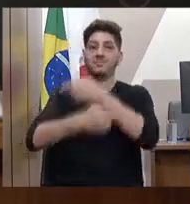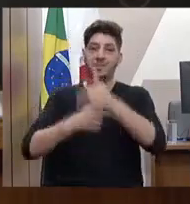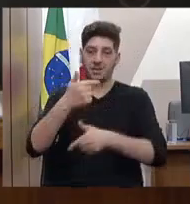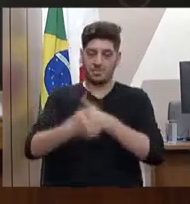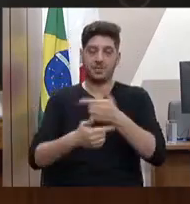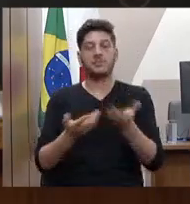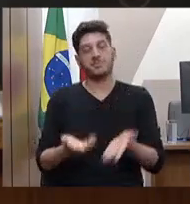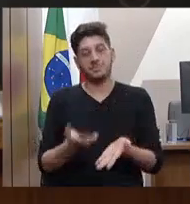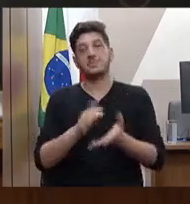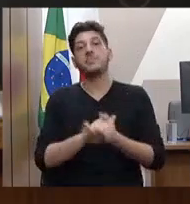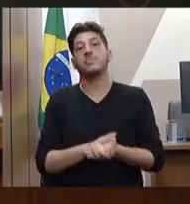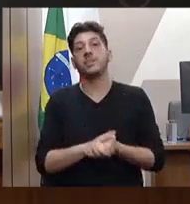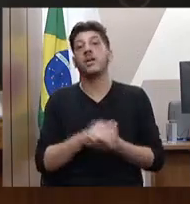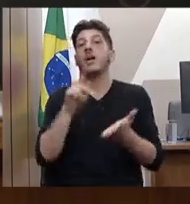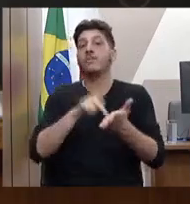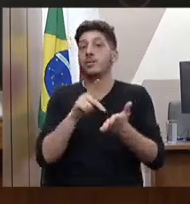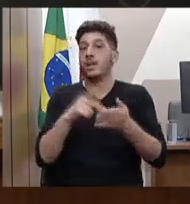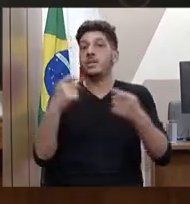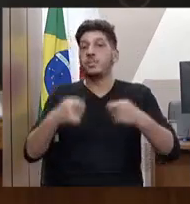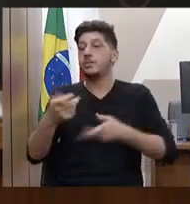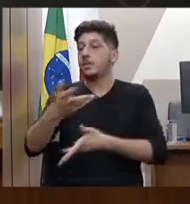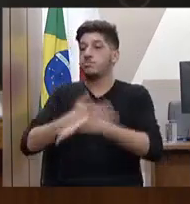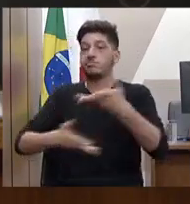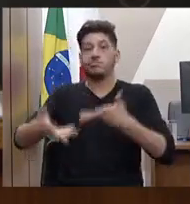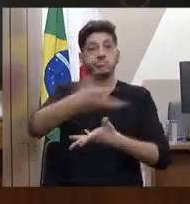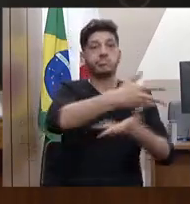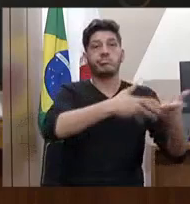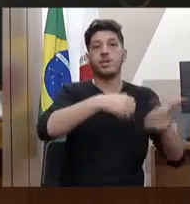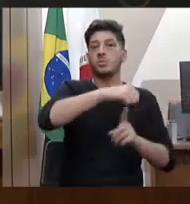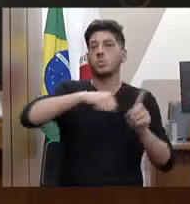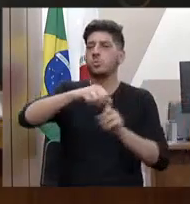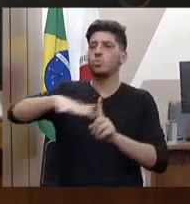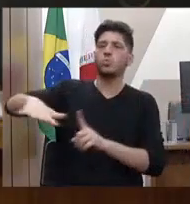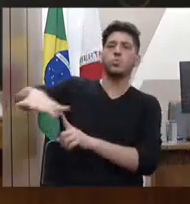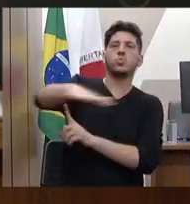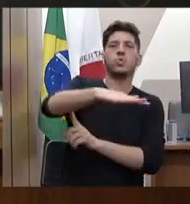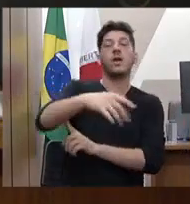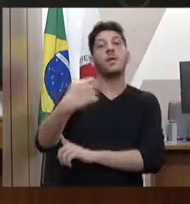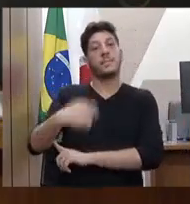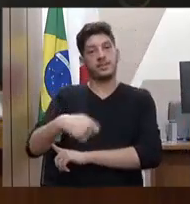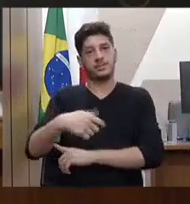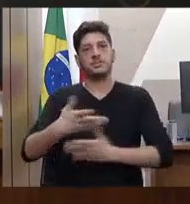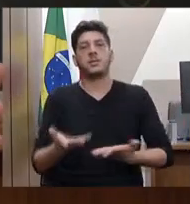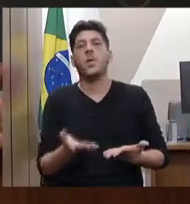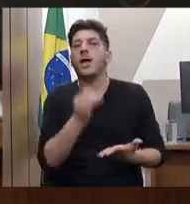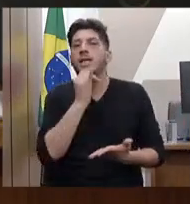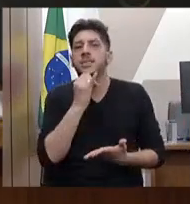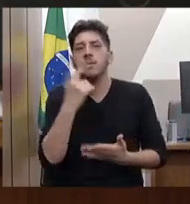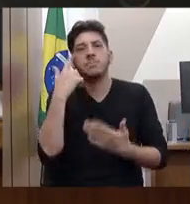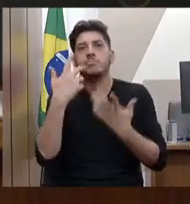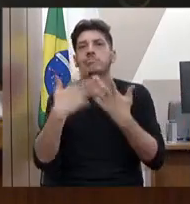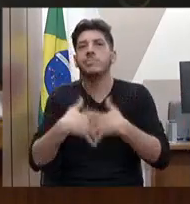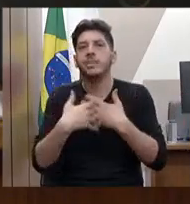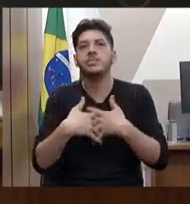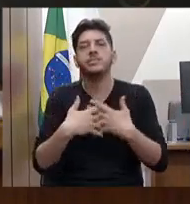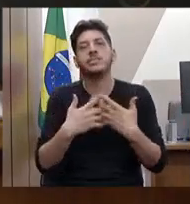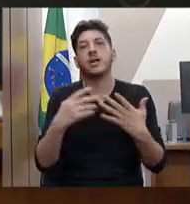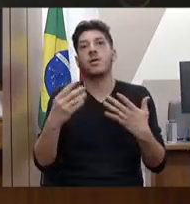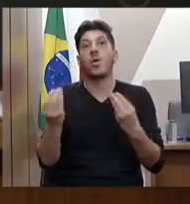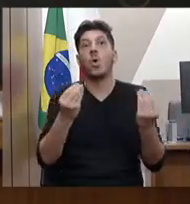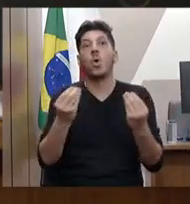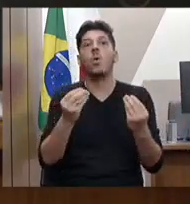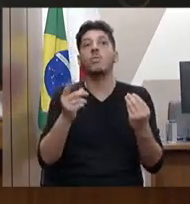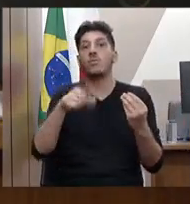e é muito necessário envolvimento de toda a sociedade e eu posso dar um exemplo disso para nós é muito claro como é que